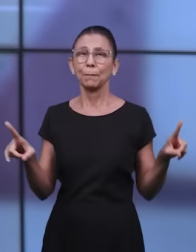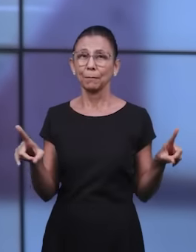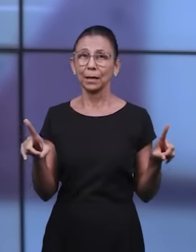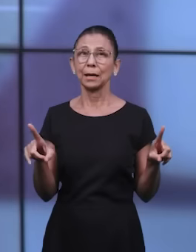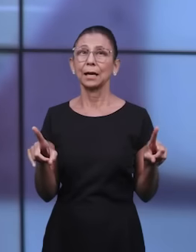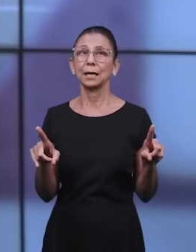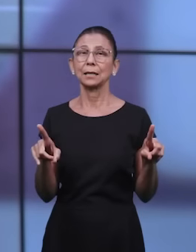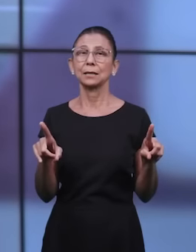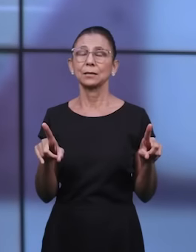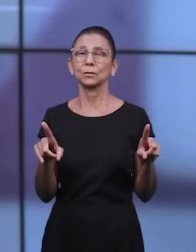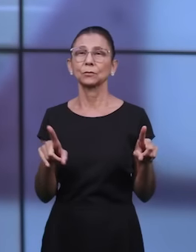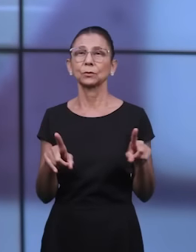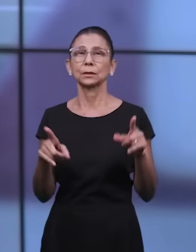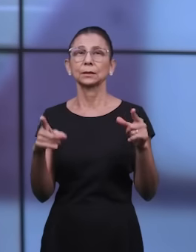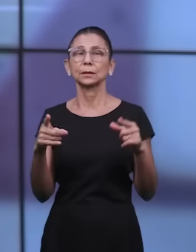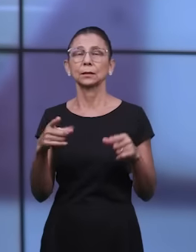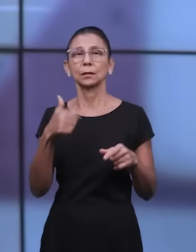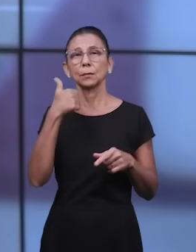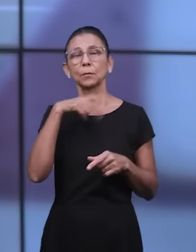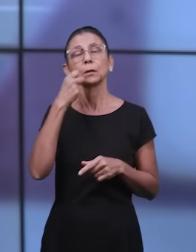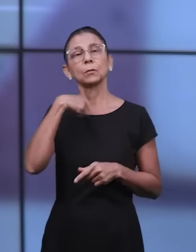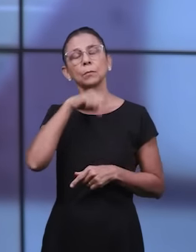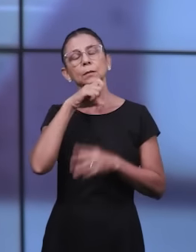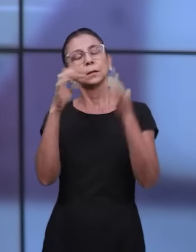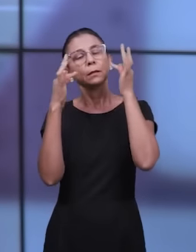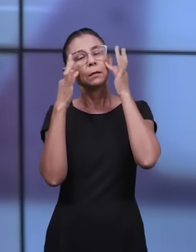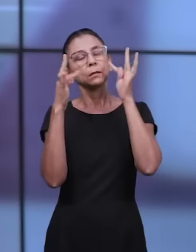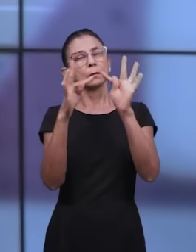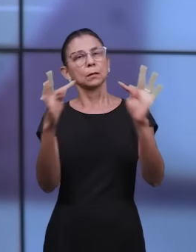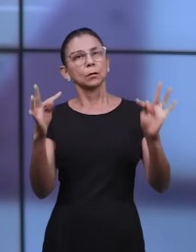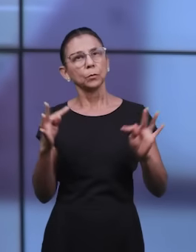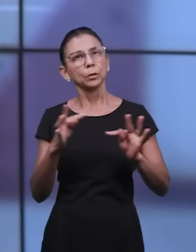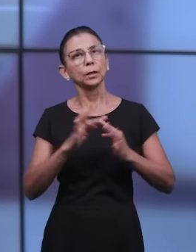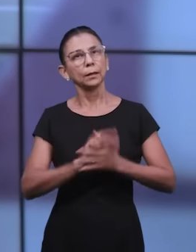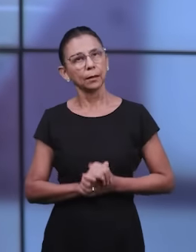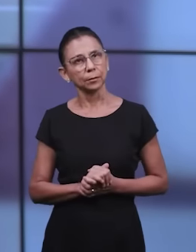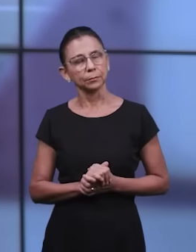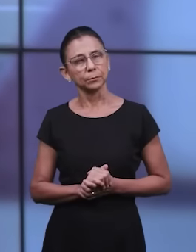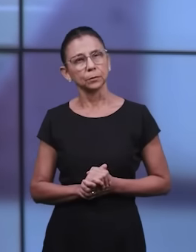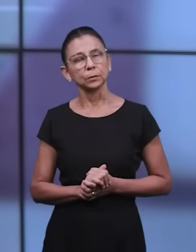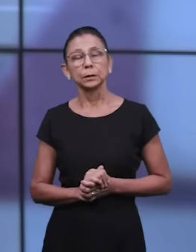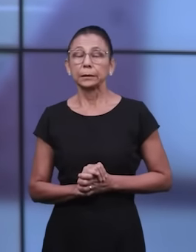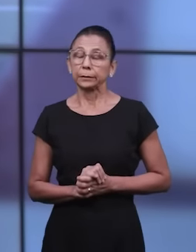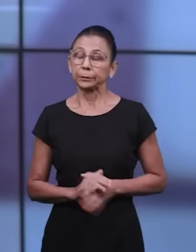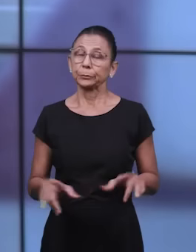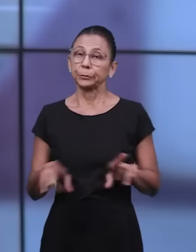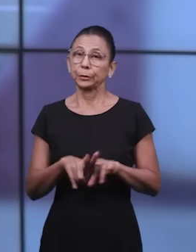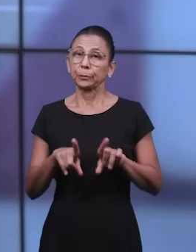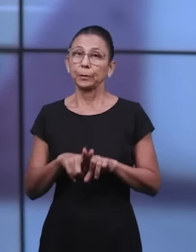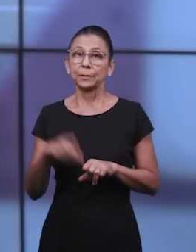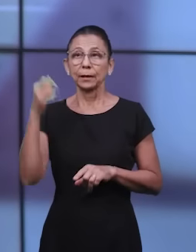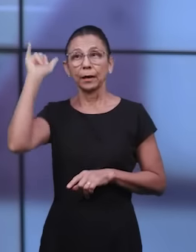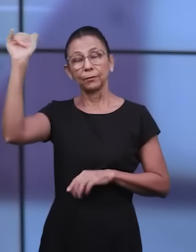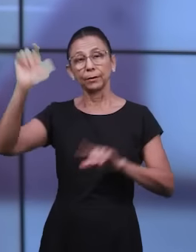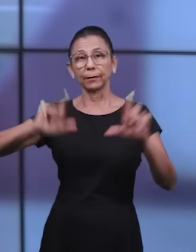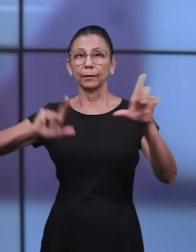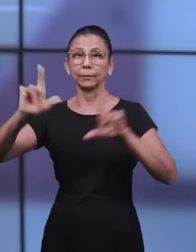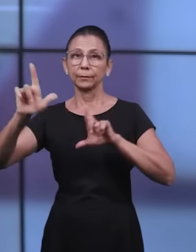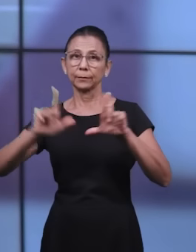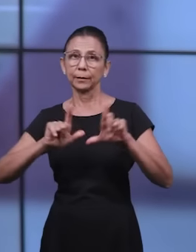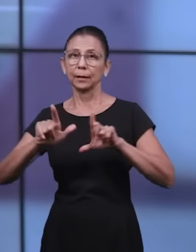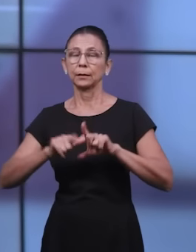Temos insistido que os pais são exemplos para os filhos, então também precisam sair das telas. Estejamos em oração